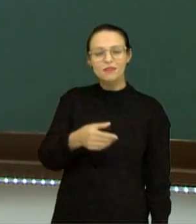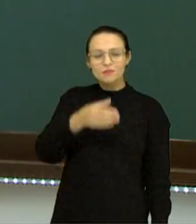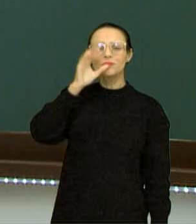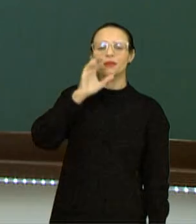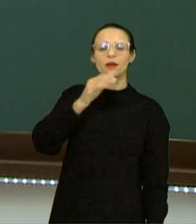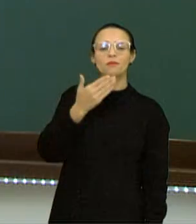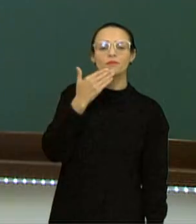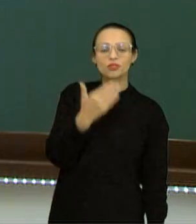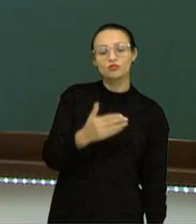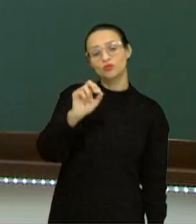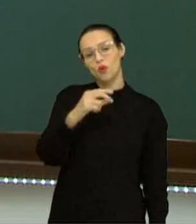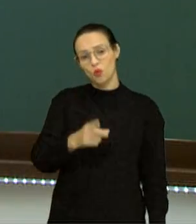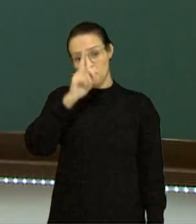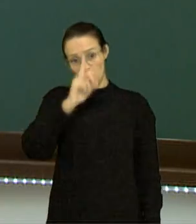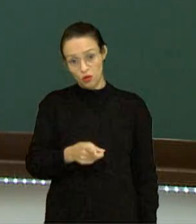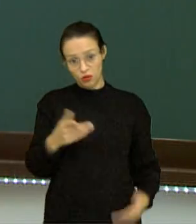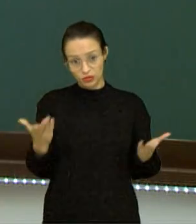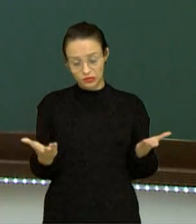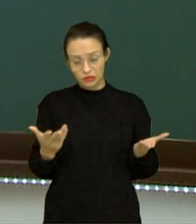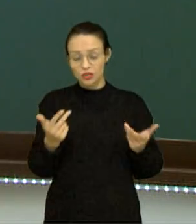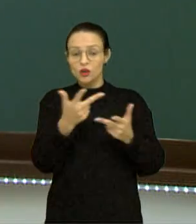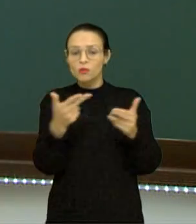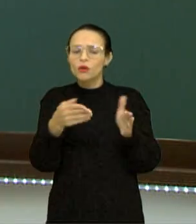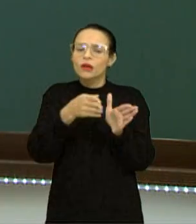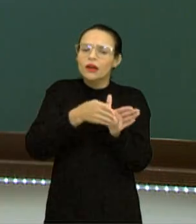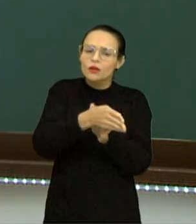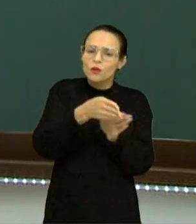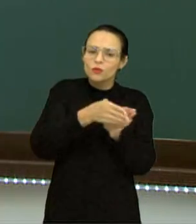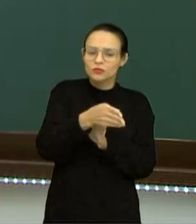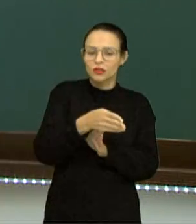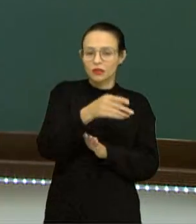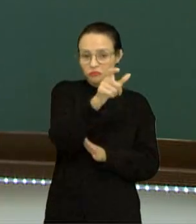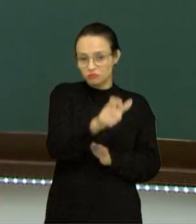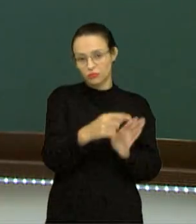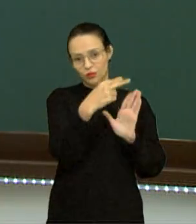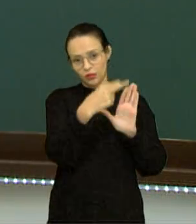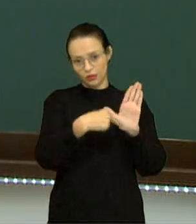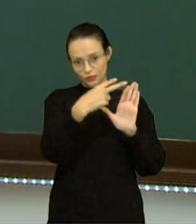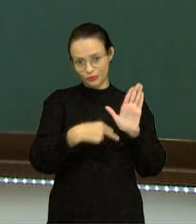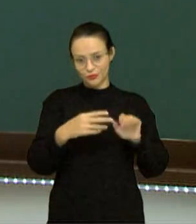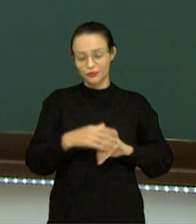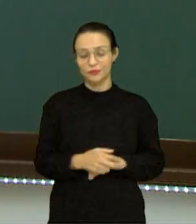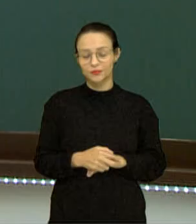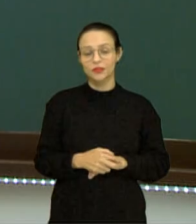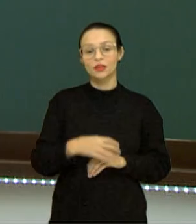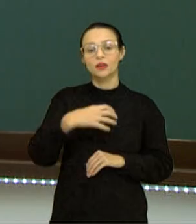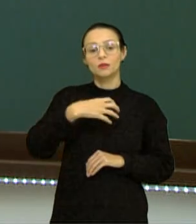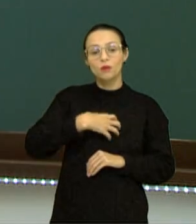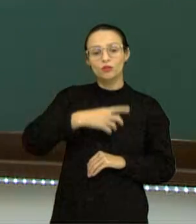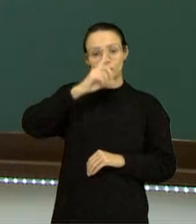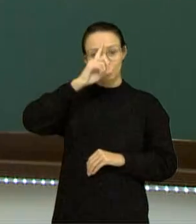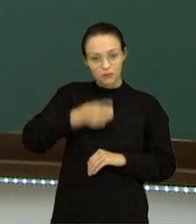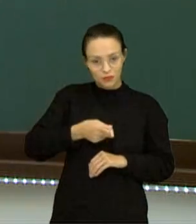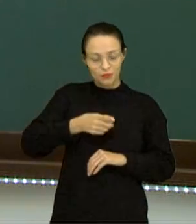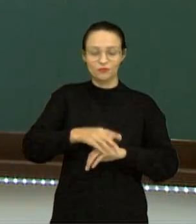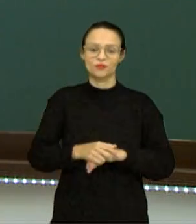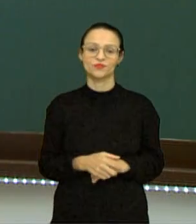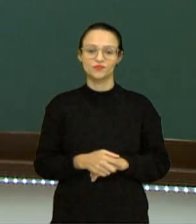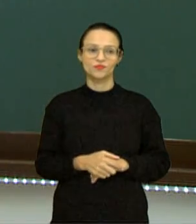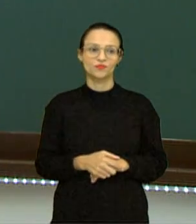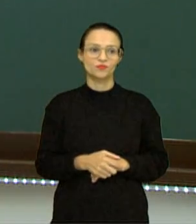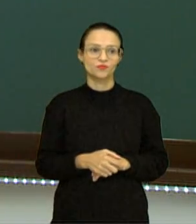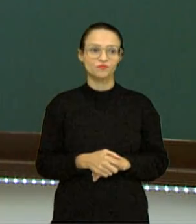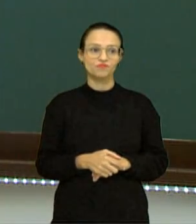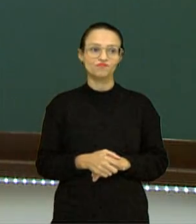da situação, ordem, algo sendo aconselhado para o leitor. Então, modo imperativo.